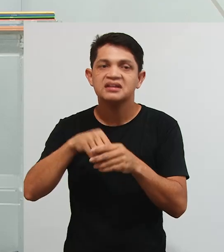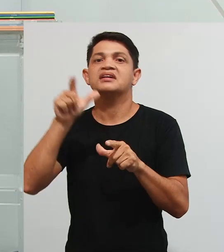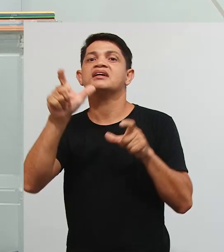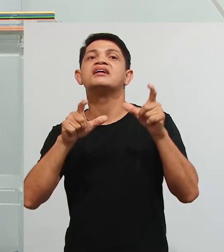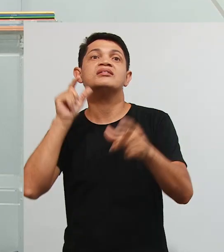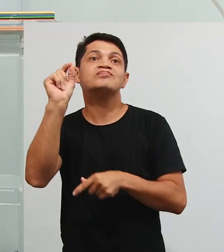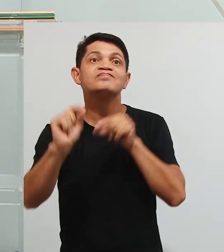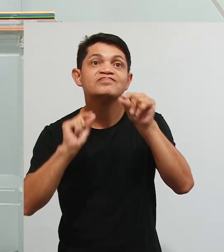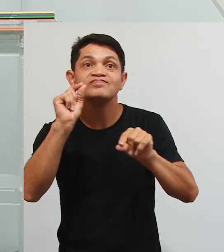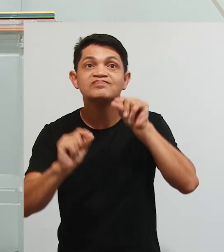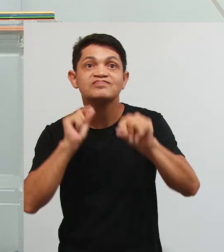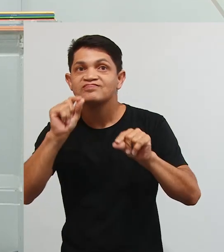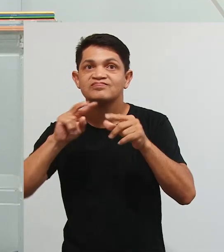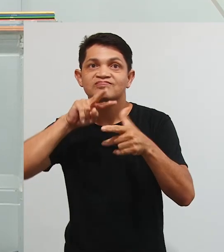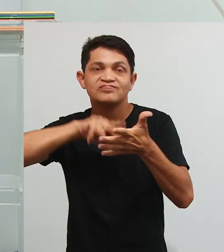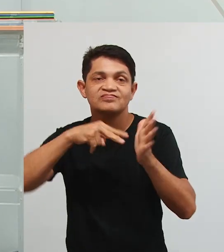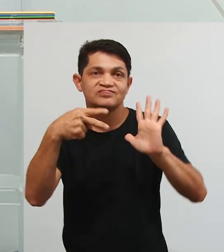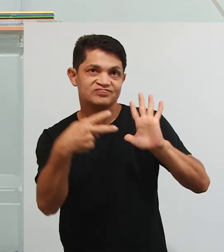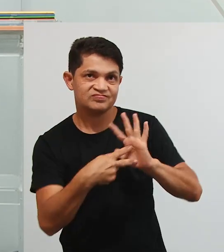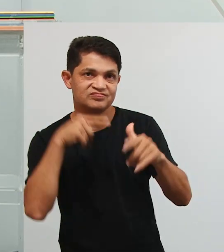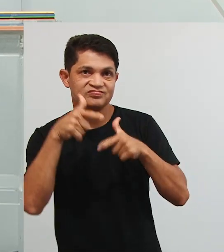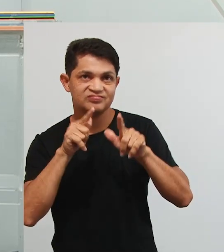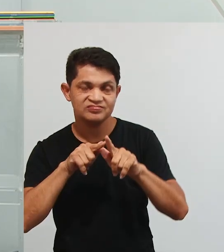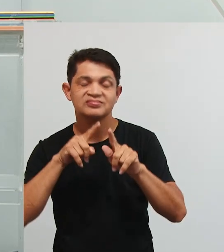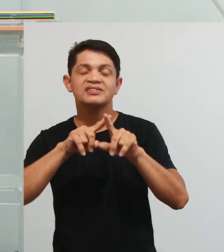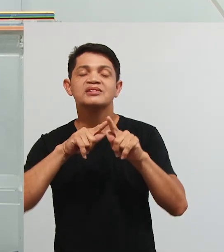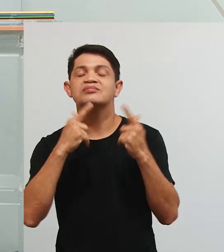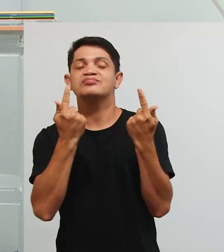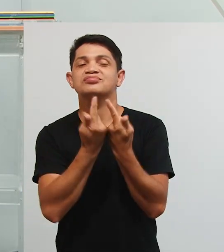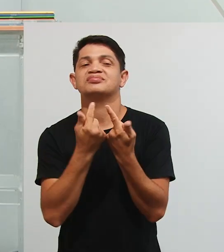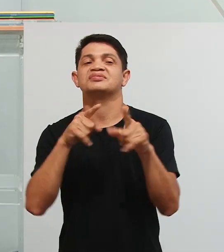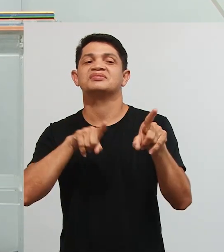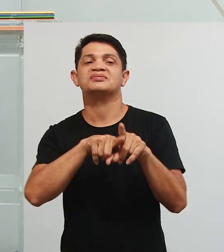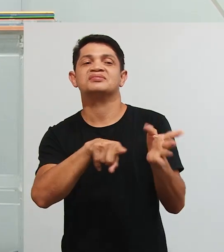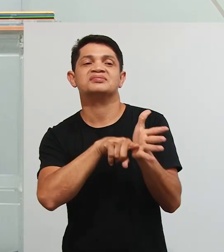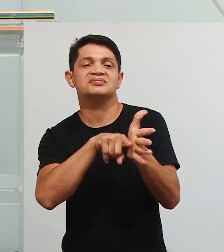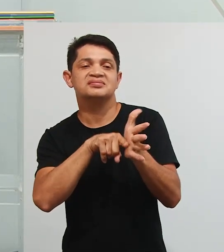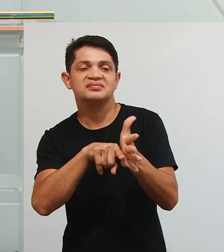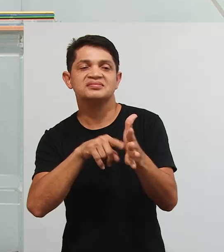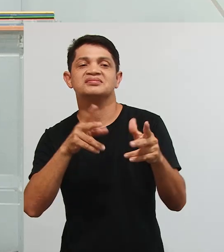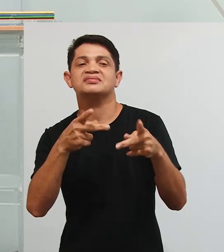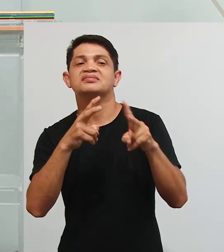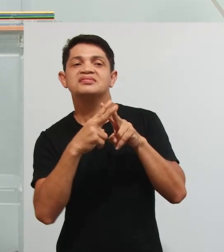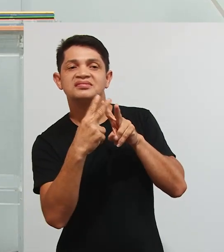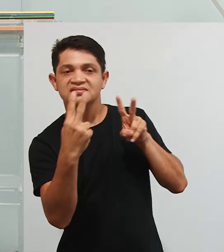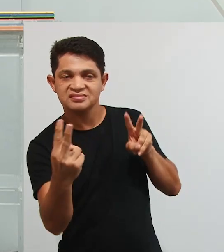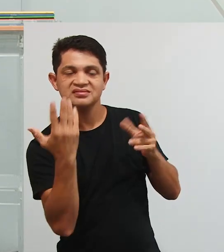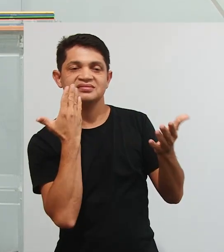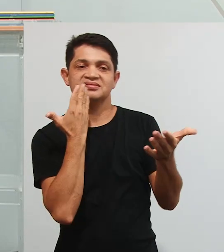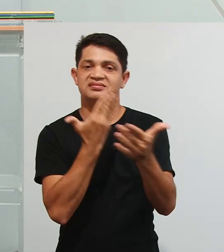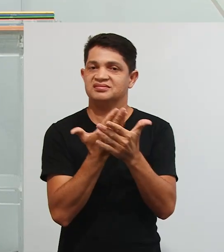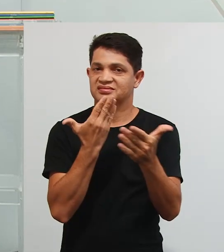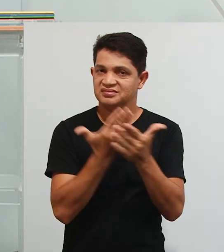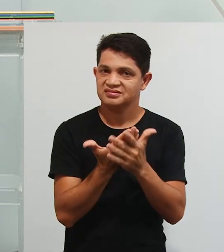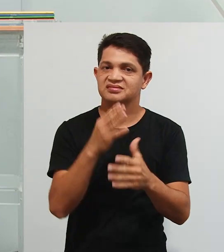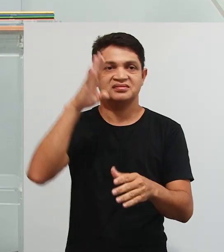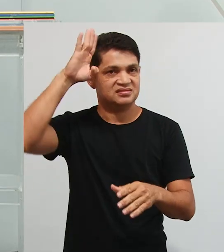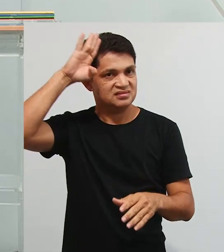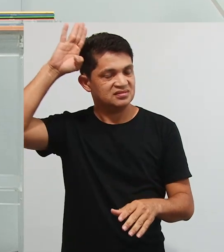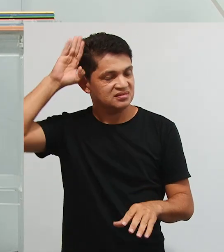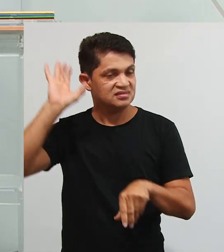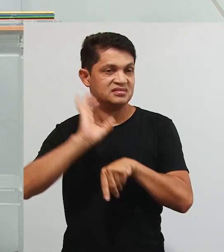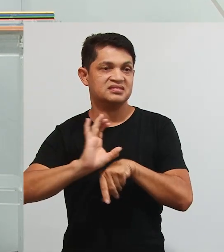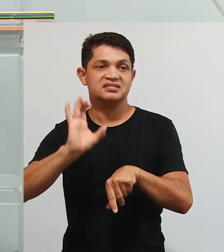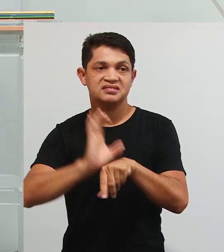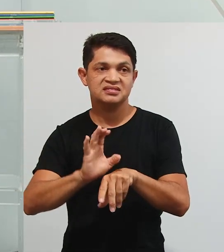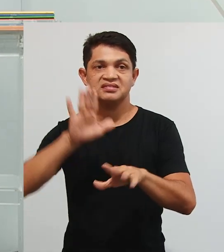é o GEPED. O grupo de pesquisa em educação à distância. Então, já que você é um acadêmico de um